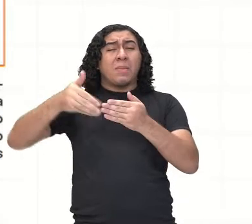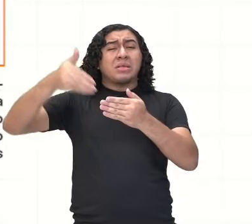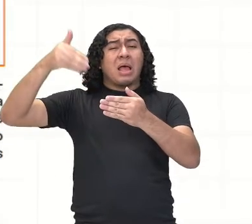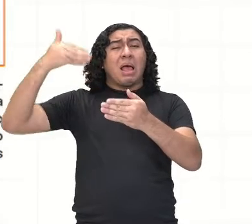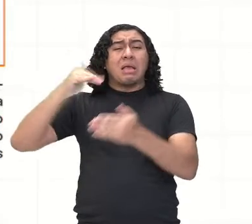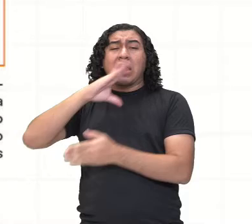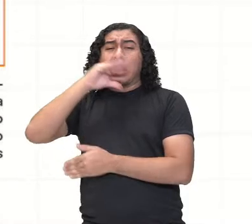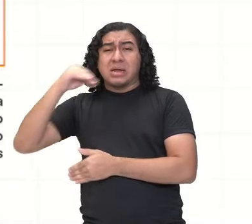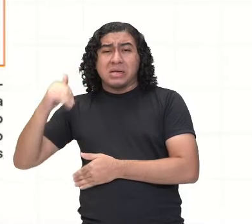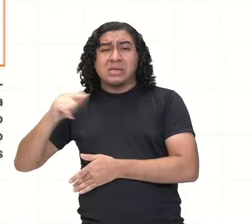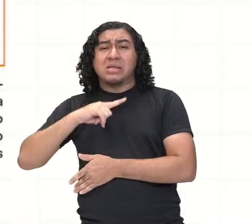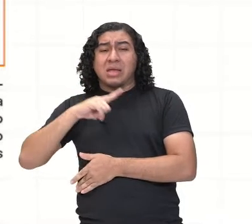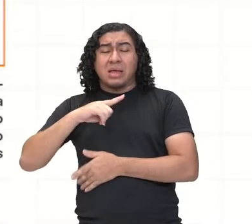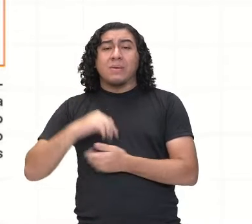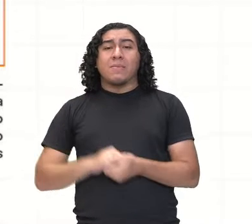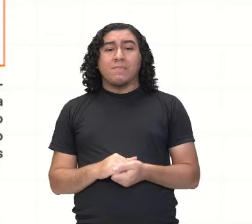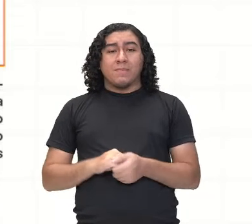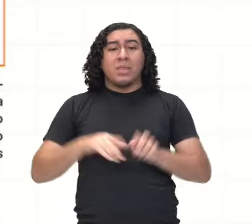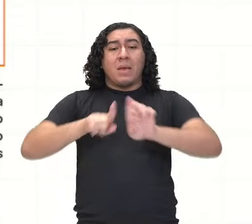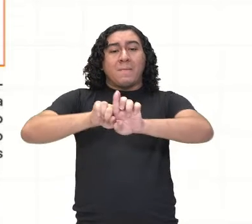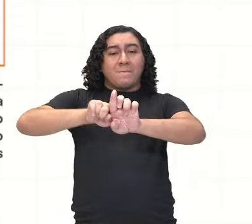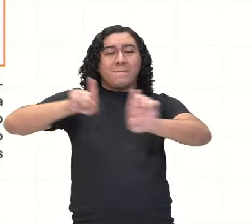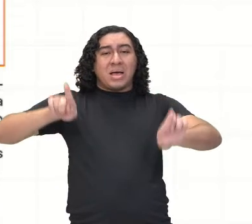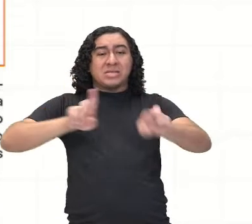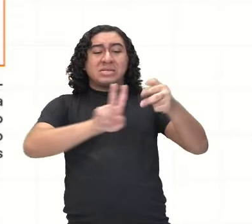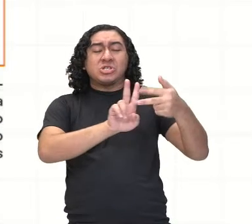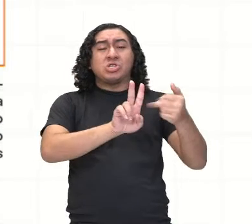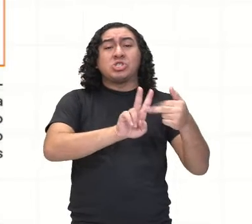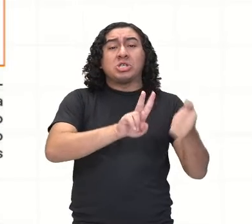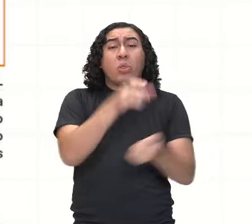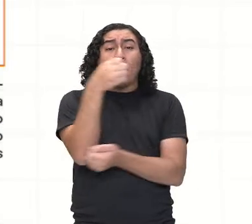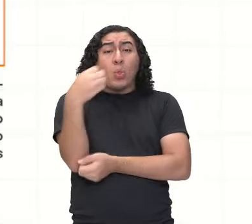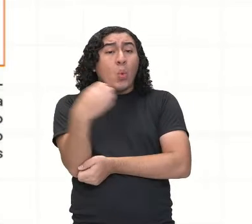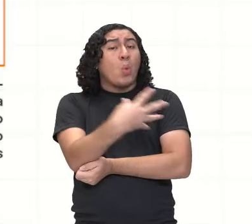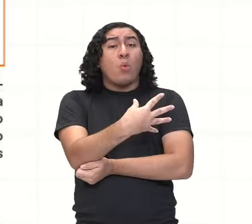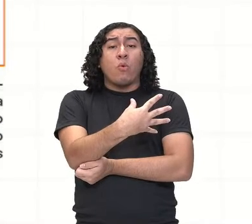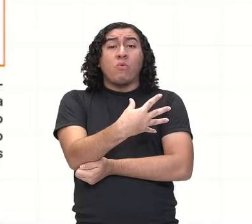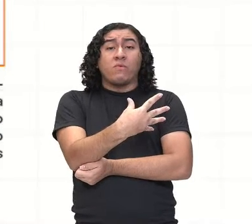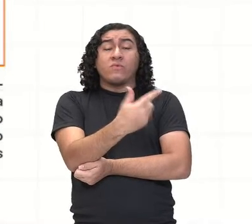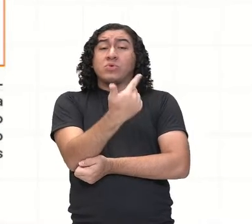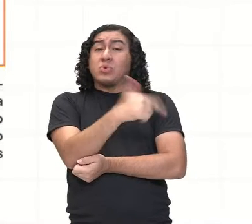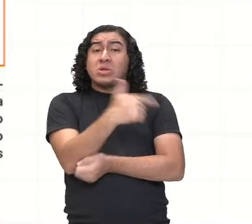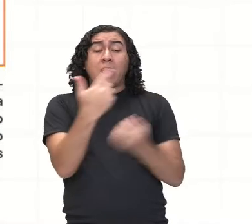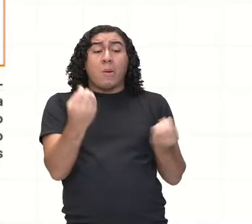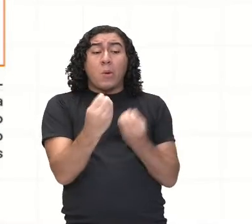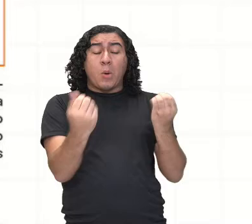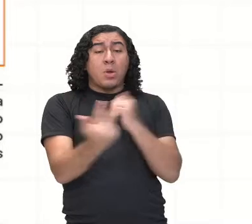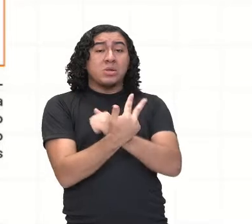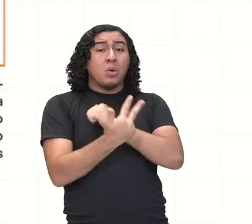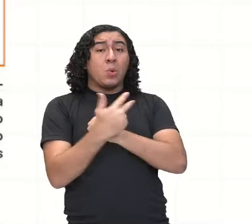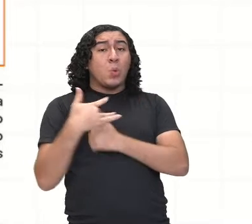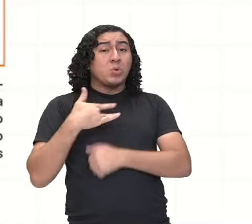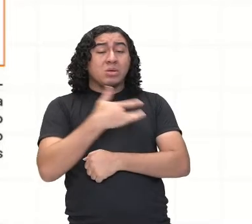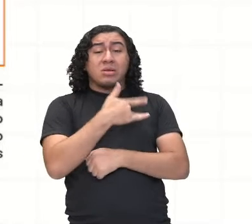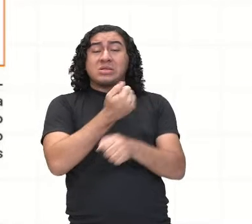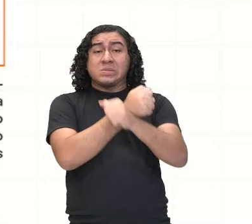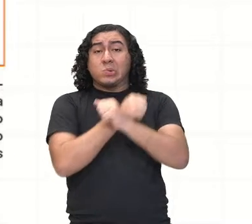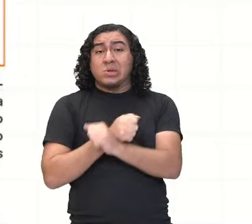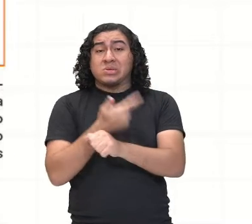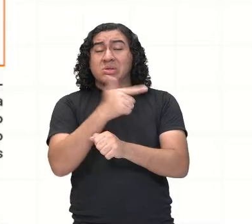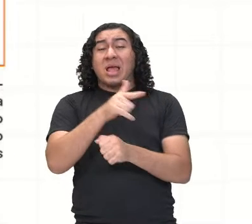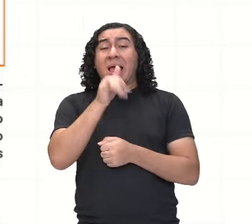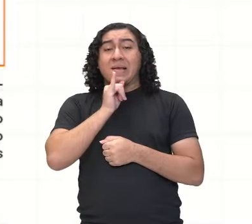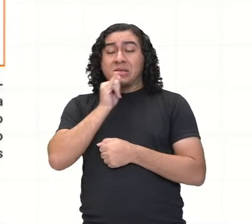criança. Enquanto o indígena não, para o indígena era tudo novo. Então, a falta de imunidade a doenças como